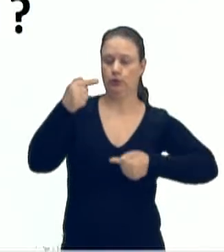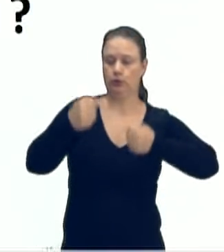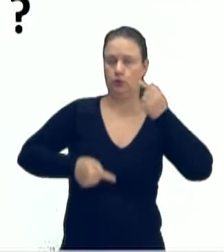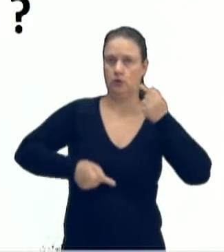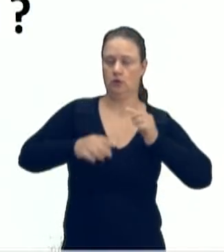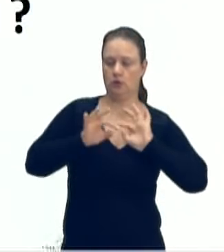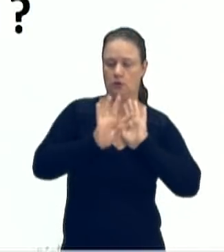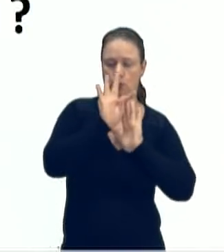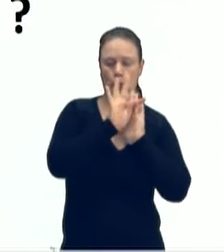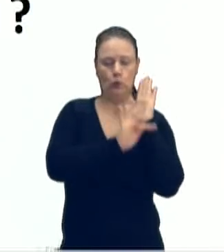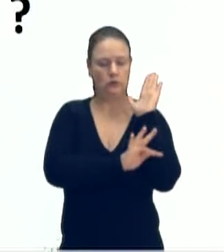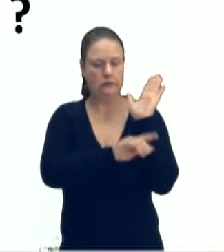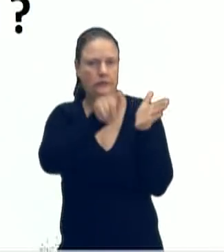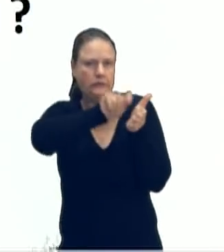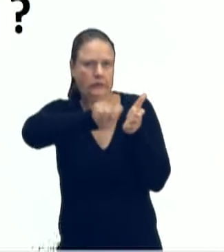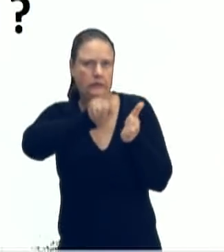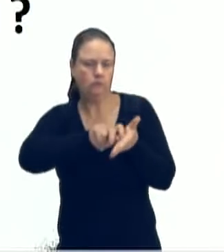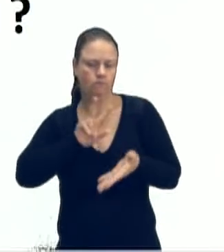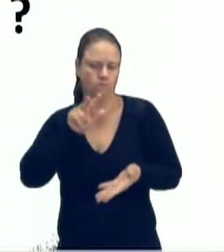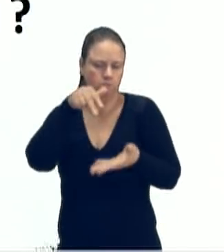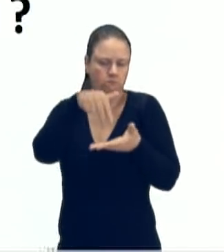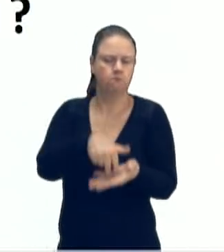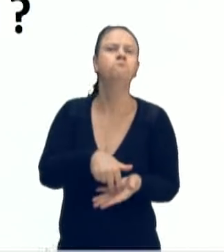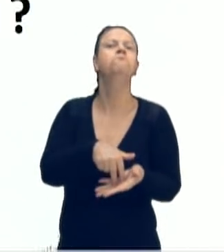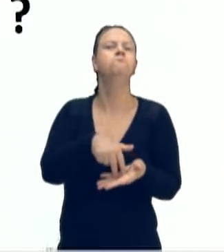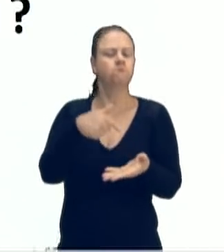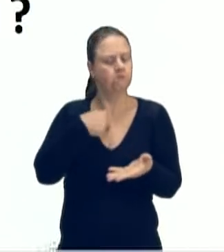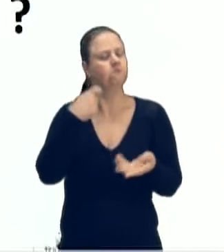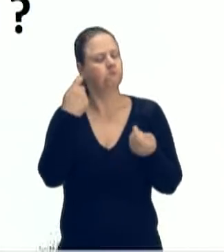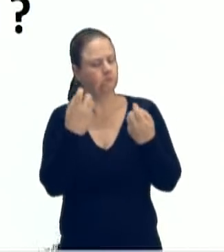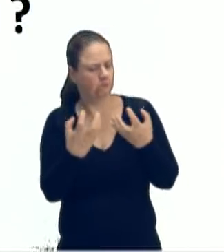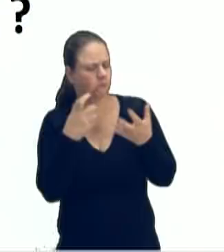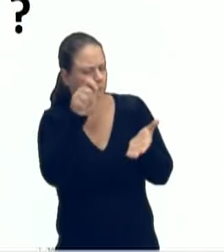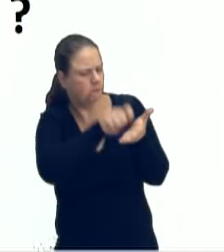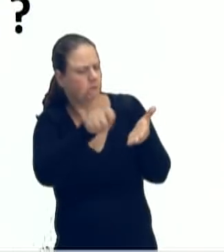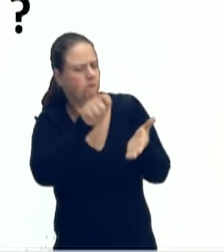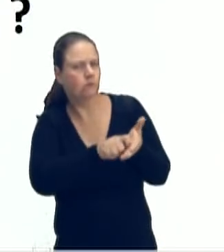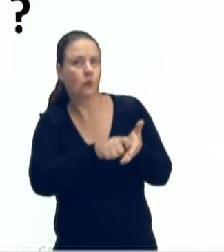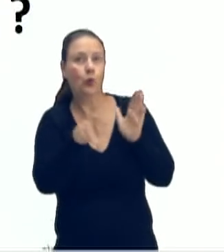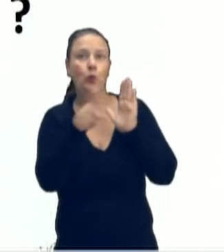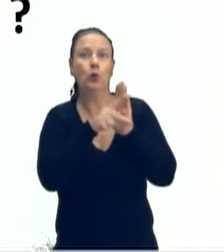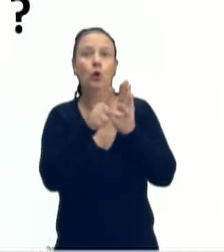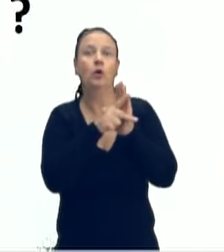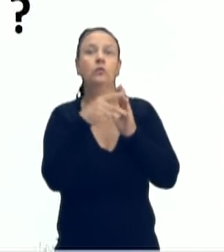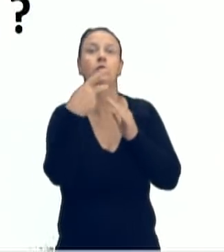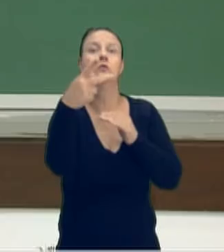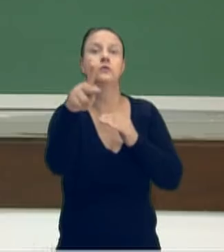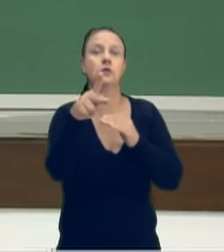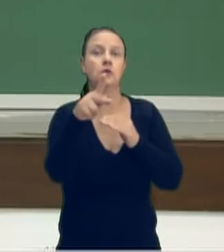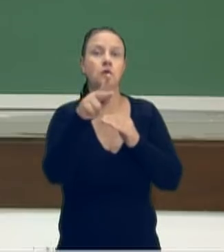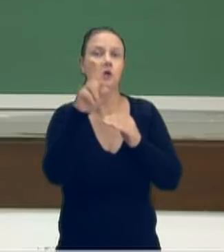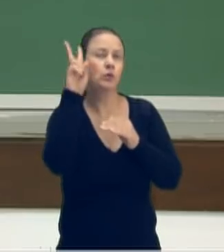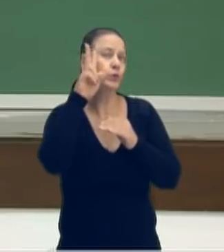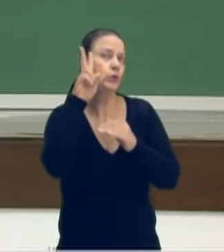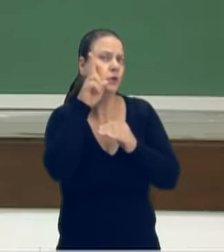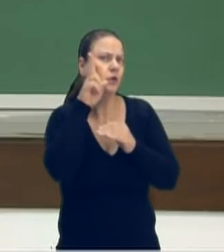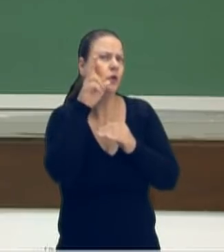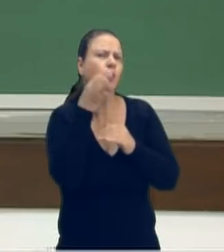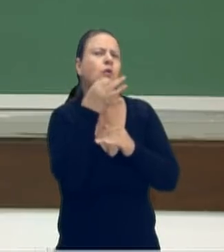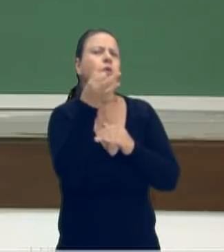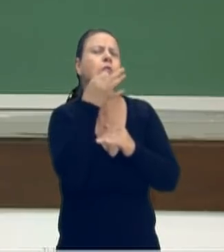um breve texto se posicionando. Então agora, momento para você é o historiador de casa, e o que você